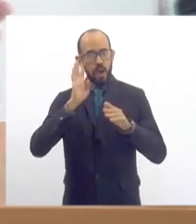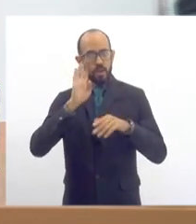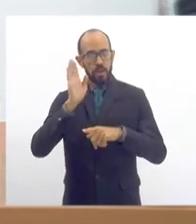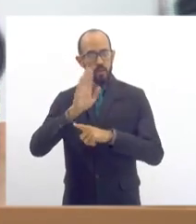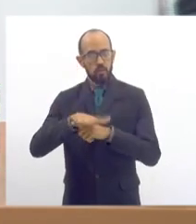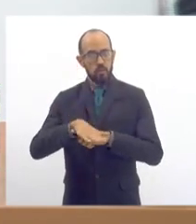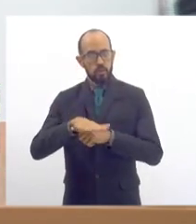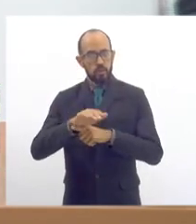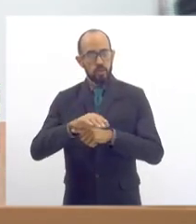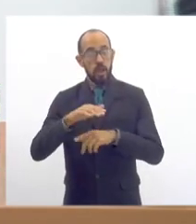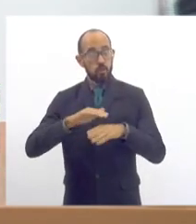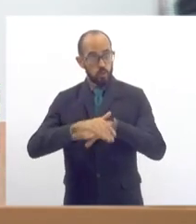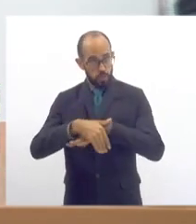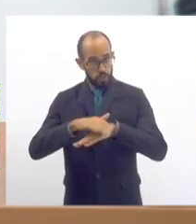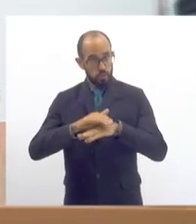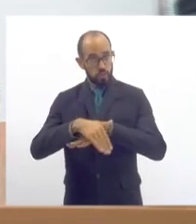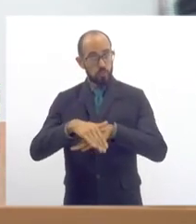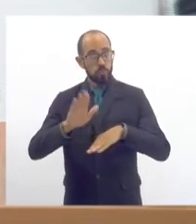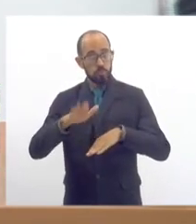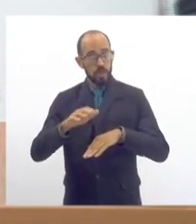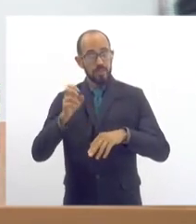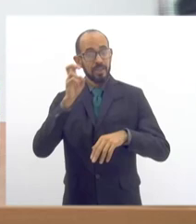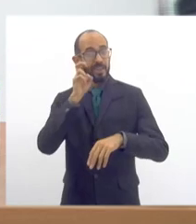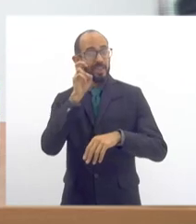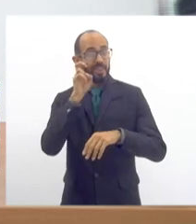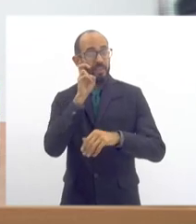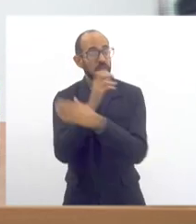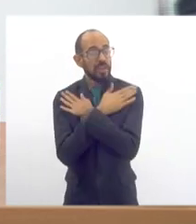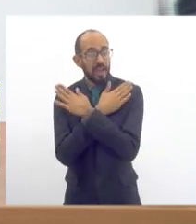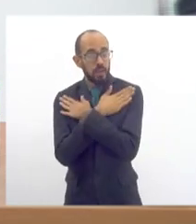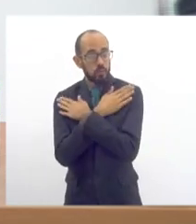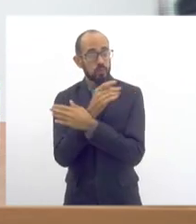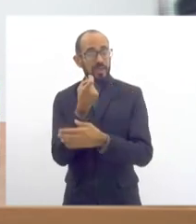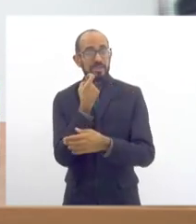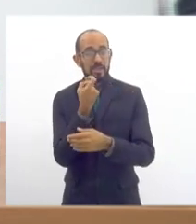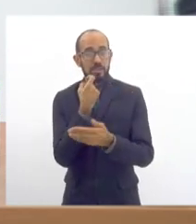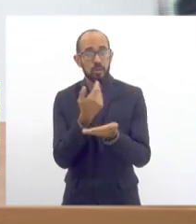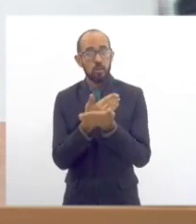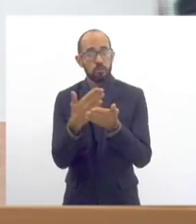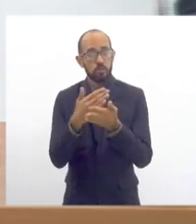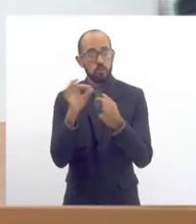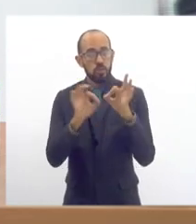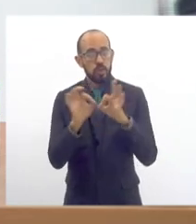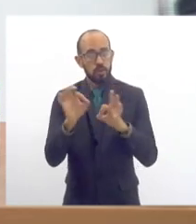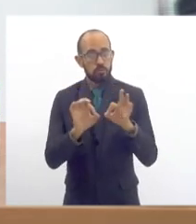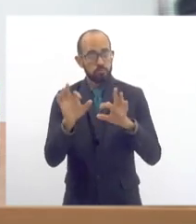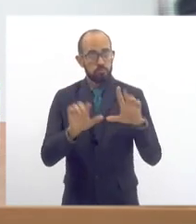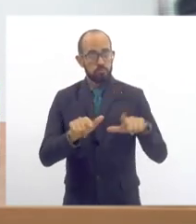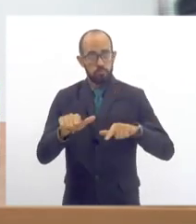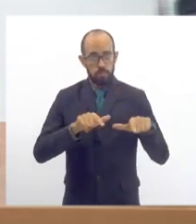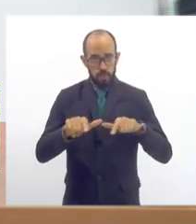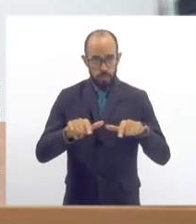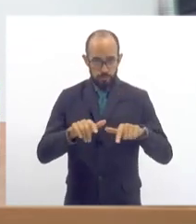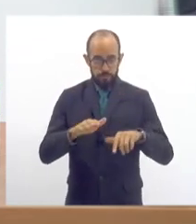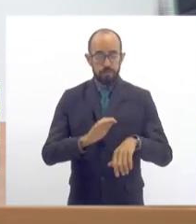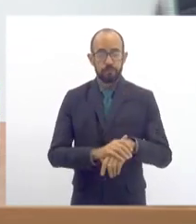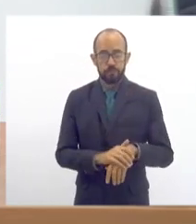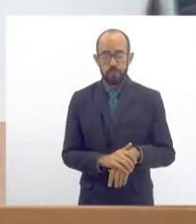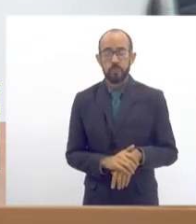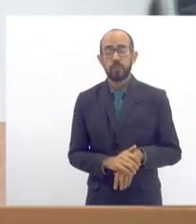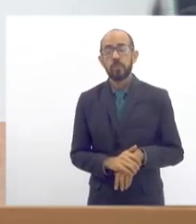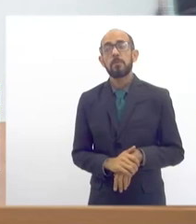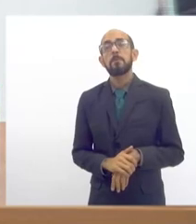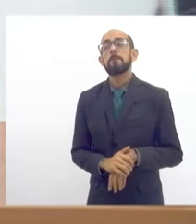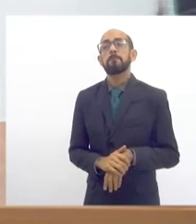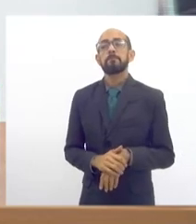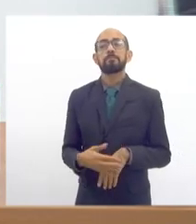começou a trabalhar. Mas, de qualquer maneira, havia um compromisso, inclusive celebrado em reunião no Poder Judiciário, de